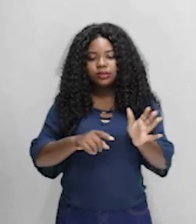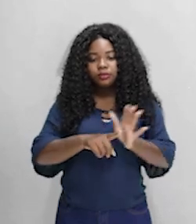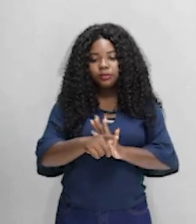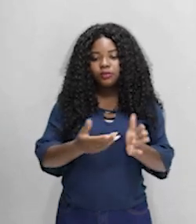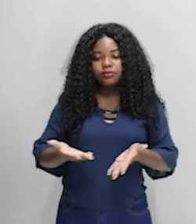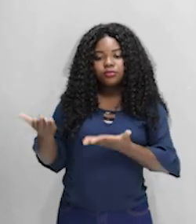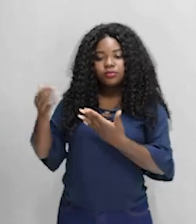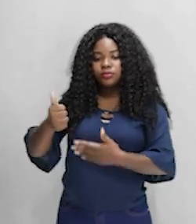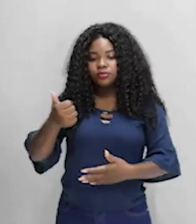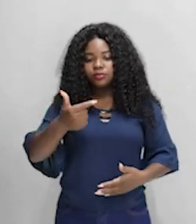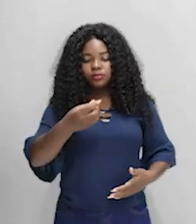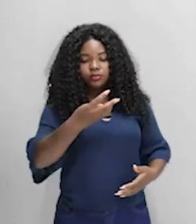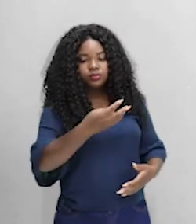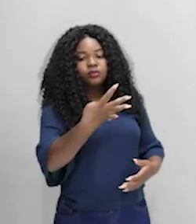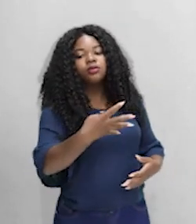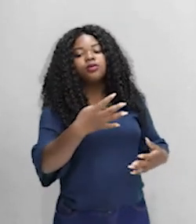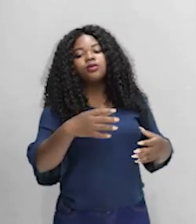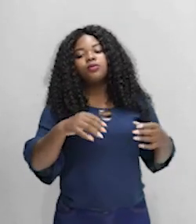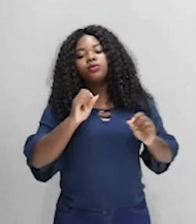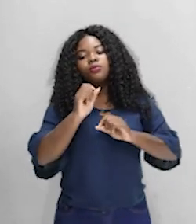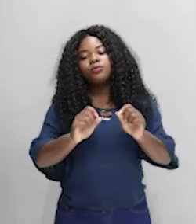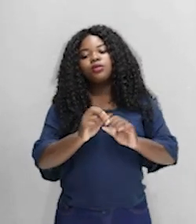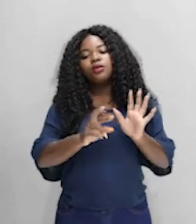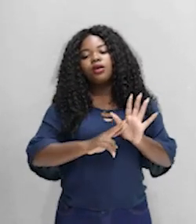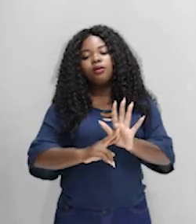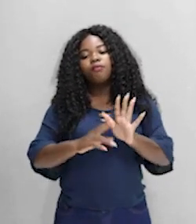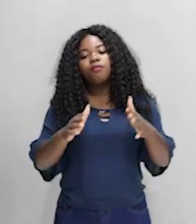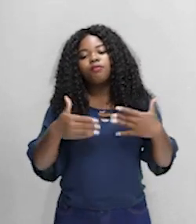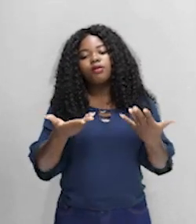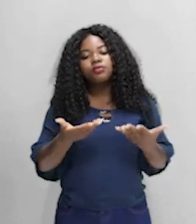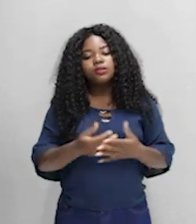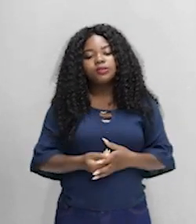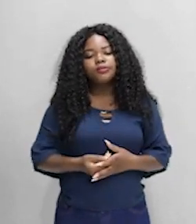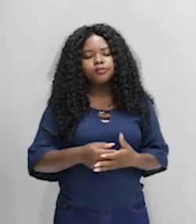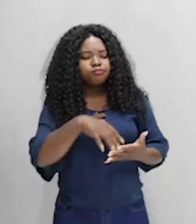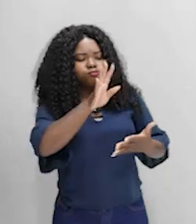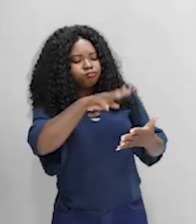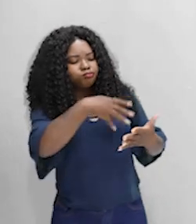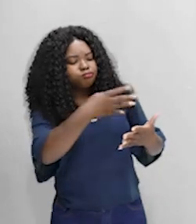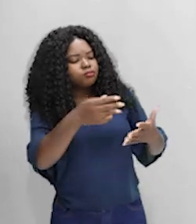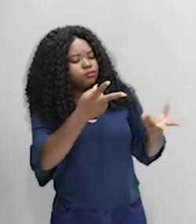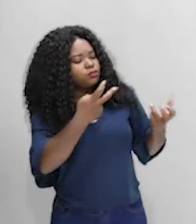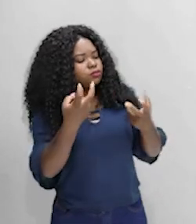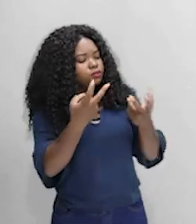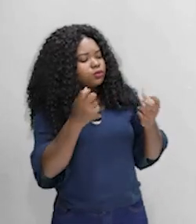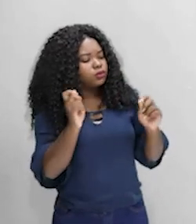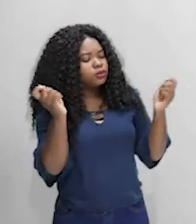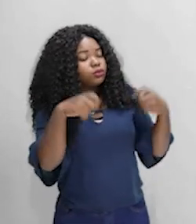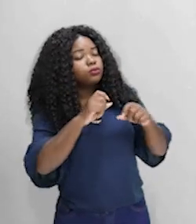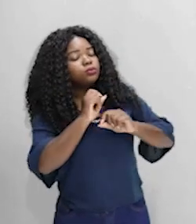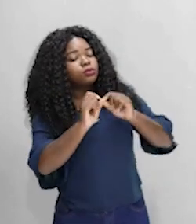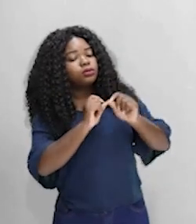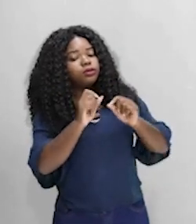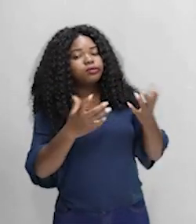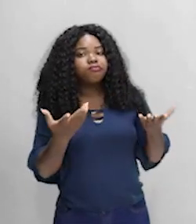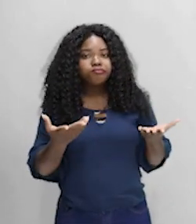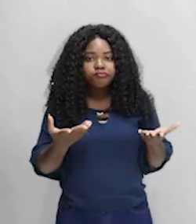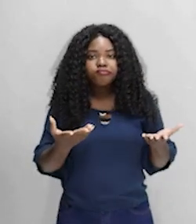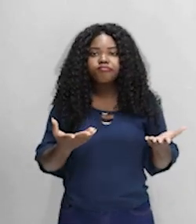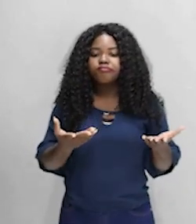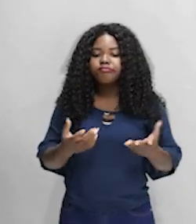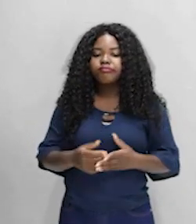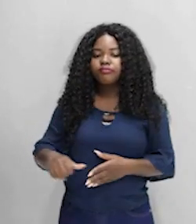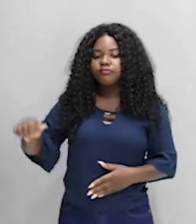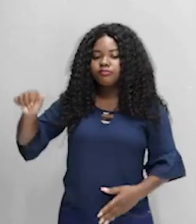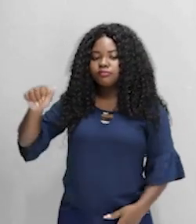3 e 4 são, respectivamente. Então, com base nos resultados, né, o que a gente pode deduzir? Ó? No frasco